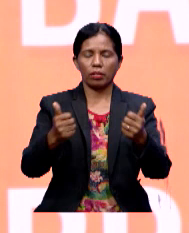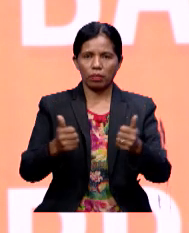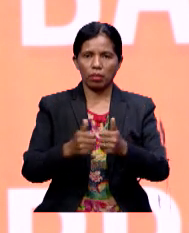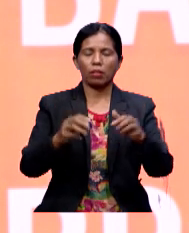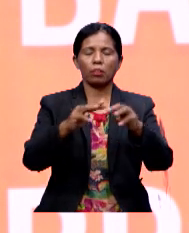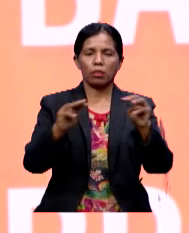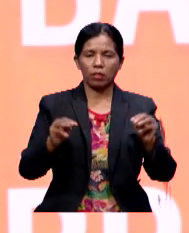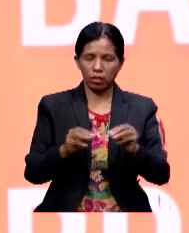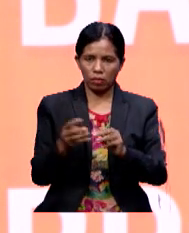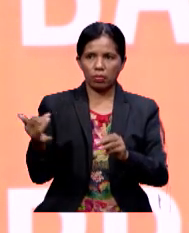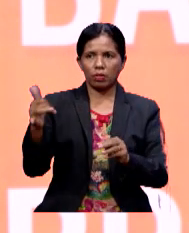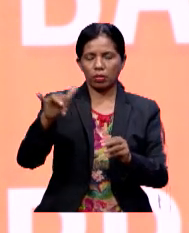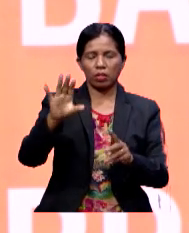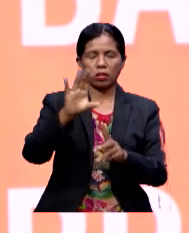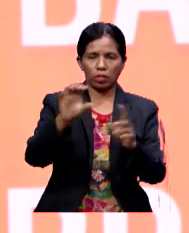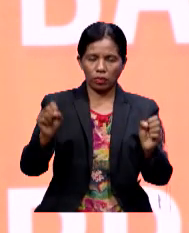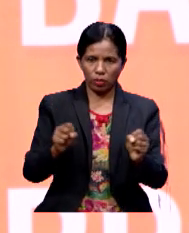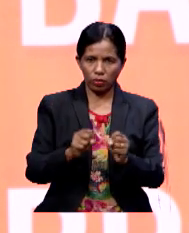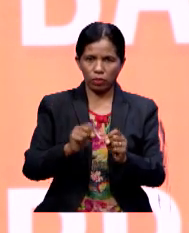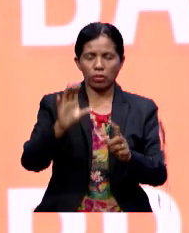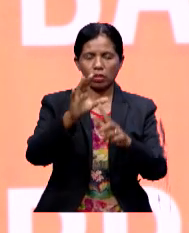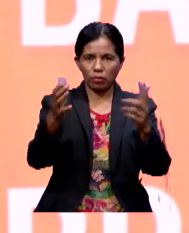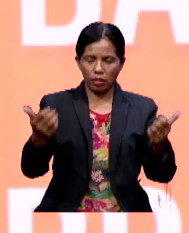município, gira, chefe de suco, chefe de aldeia.